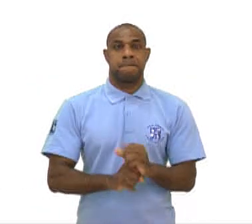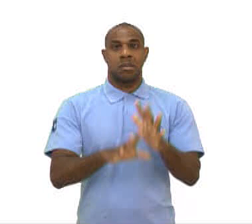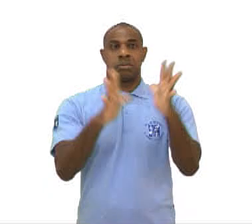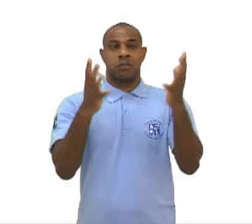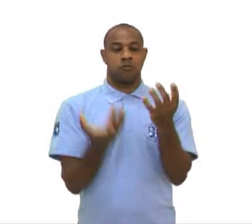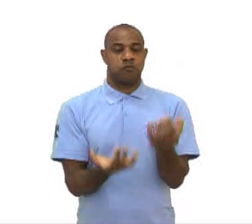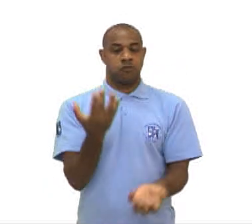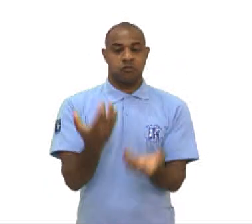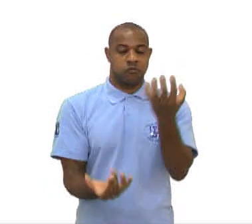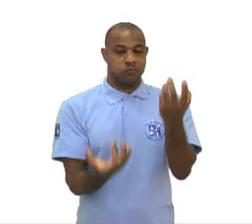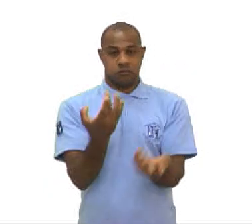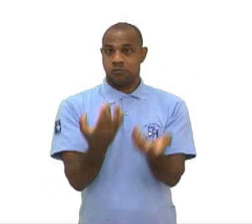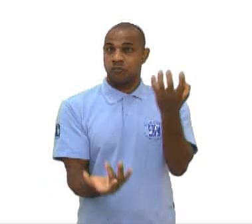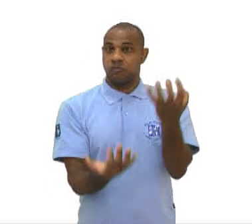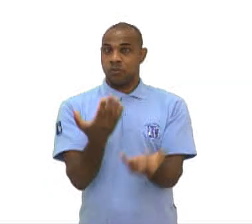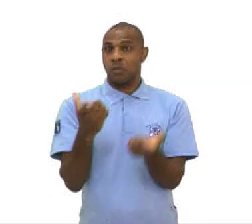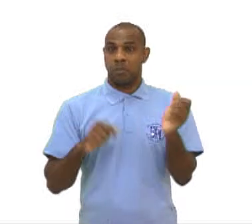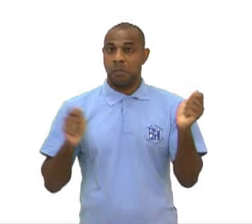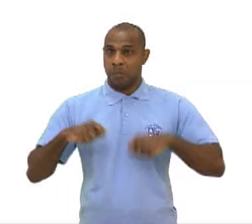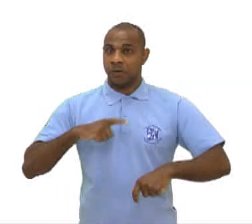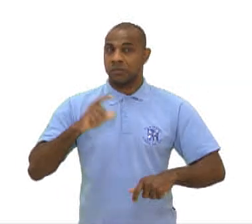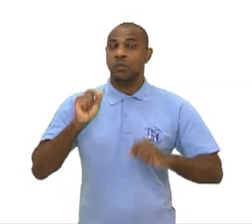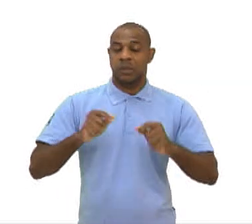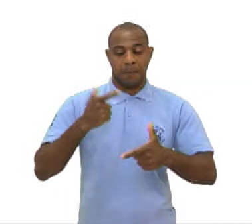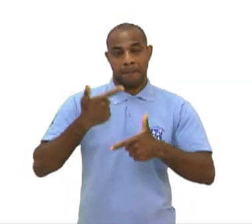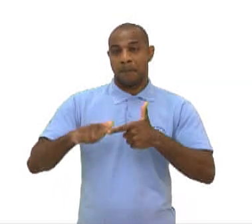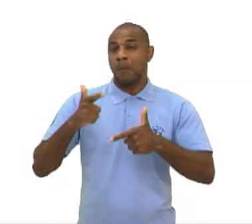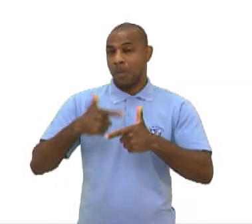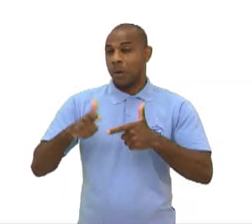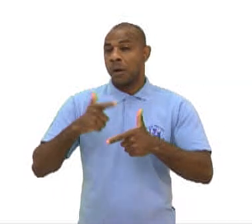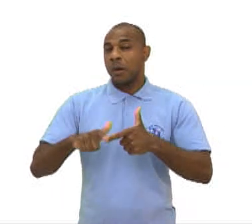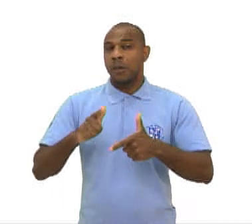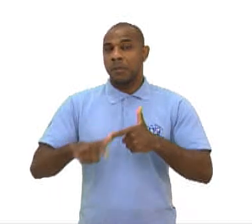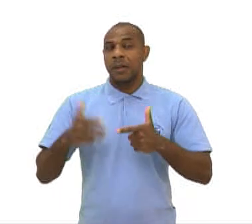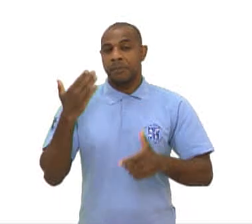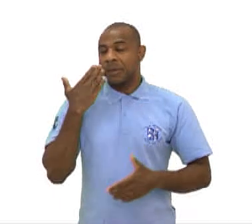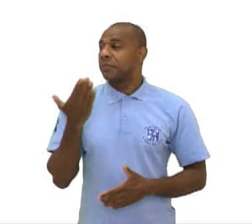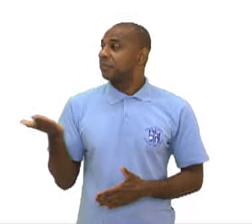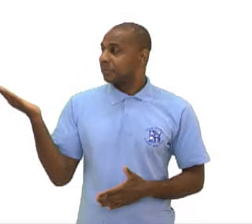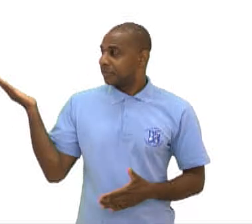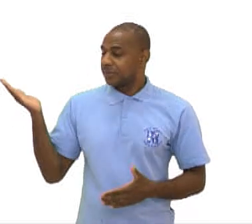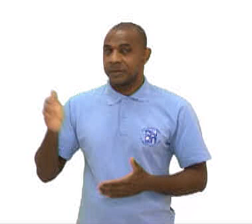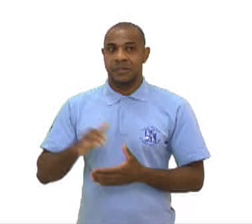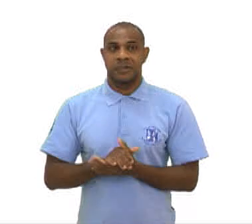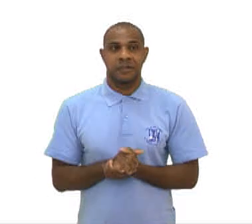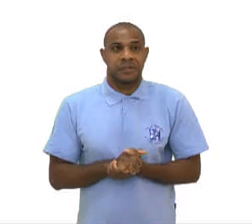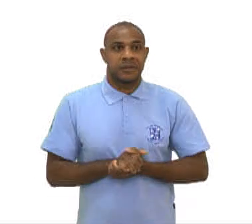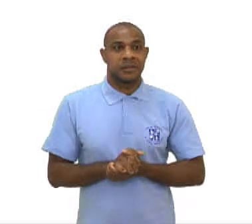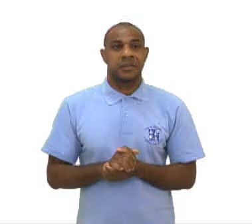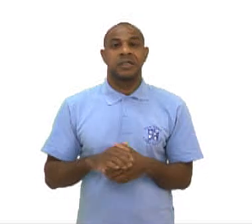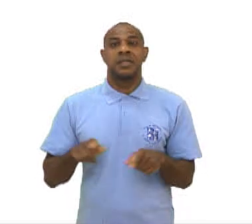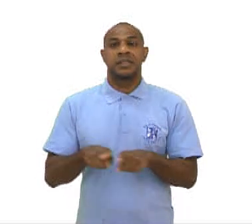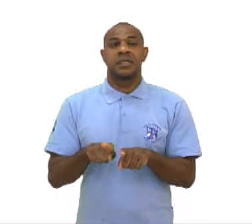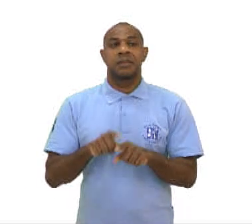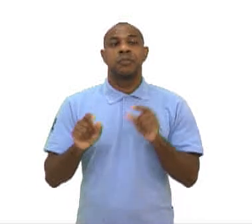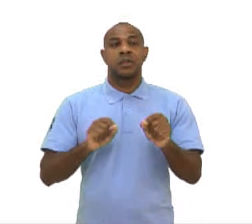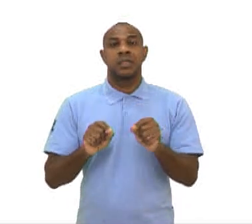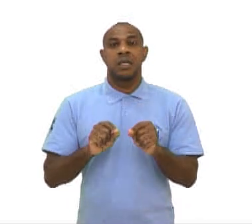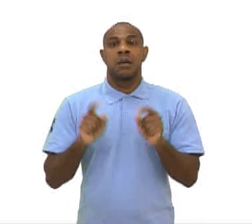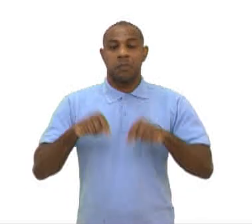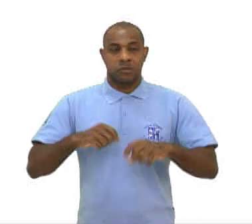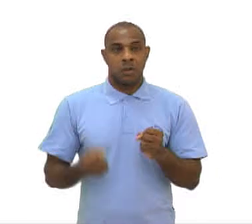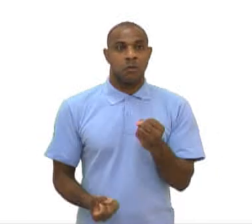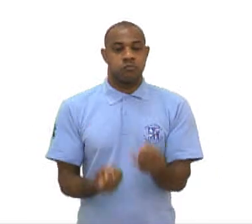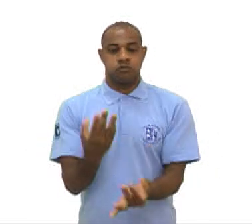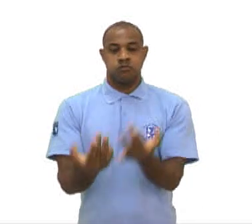ao fogo ou à detonação de outro explosivo, uma hipótese que é da tragédia de Beirute tenha sido deflagrada por um incêndio em uma